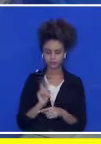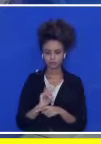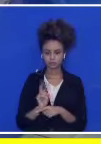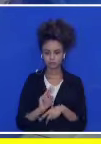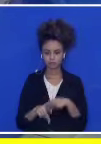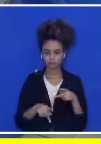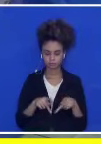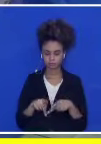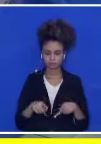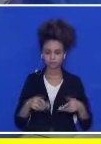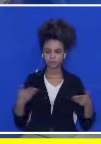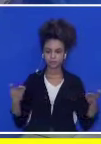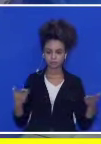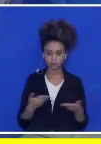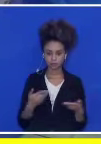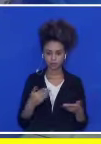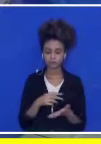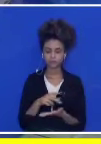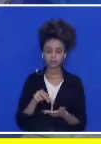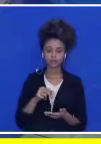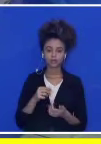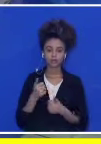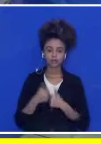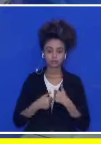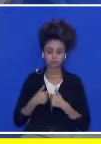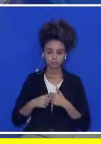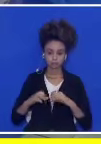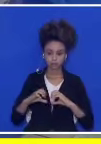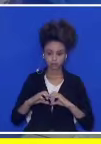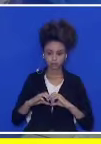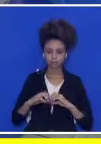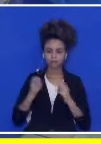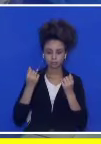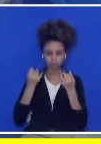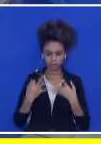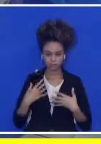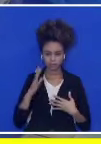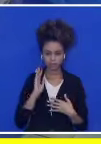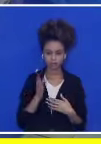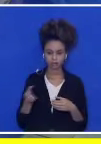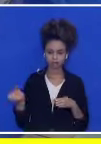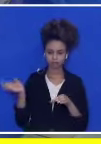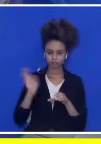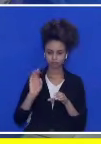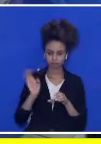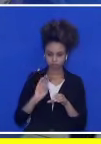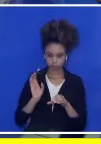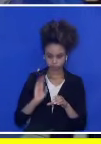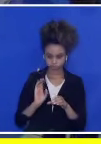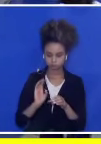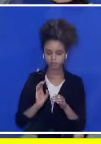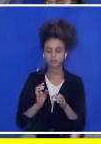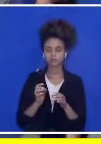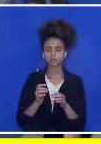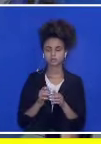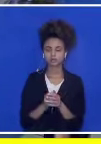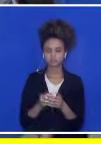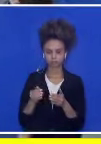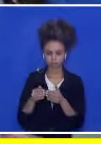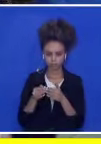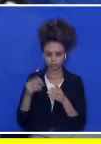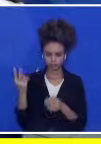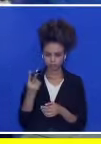auditoras populares. Agora, para o sorteio do Time do Coração, conforme explicamos, o Globo será reabastecido. Por favor, Grazi, Evelyn.